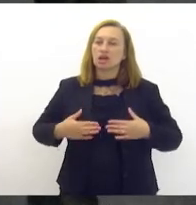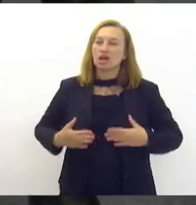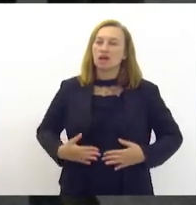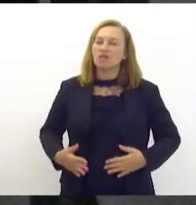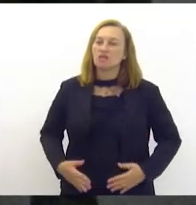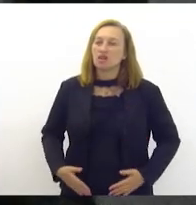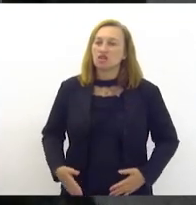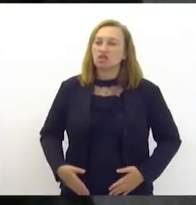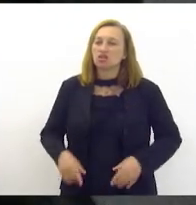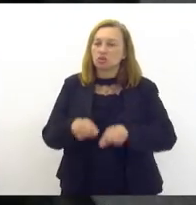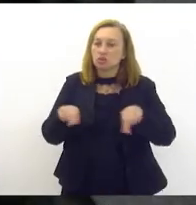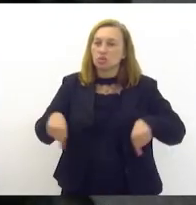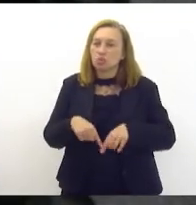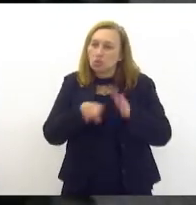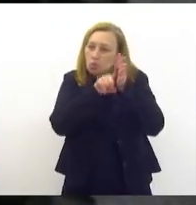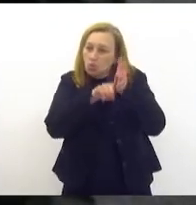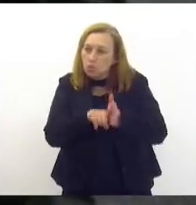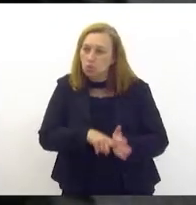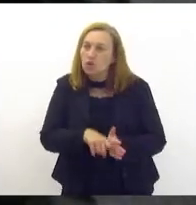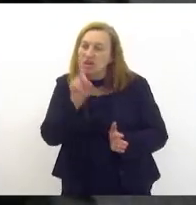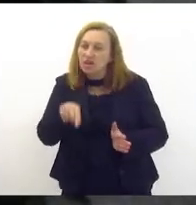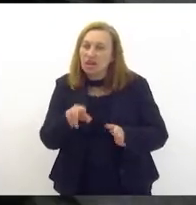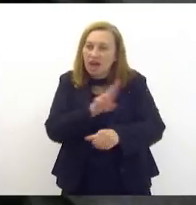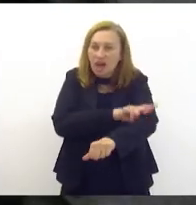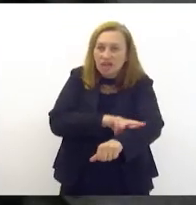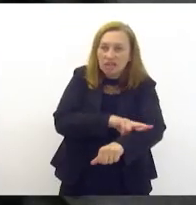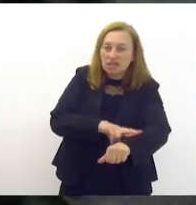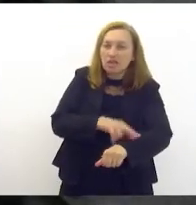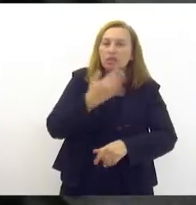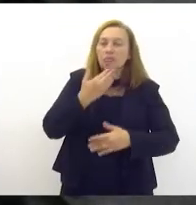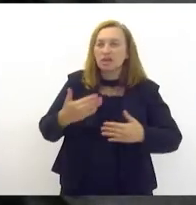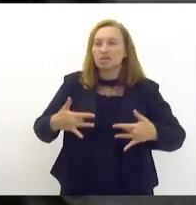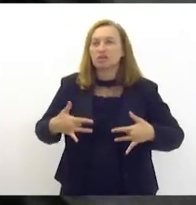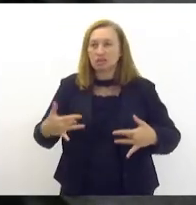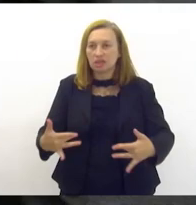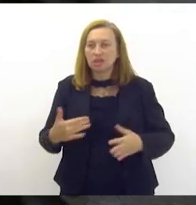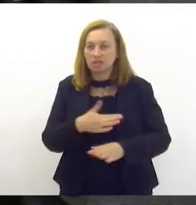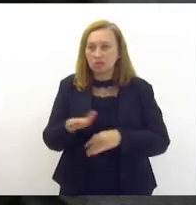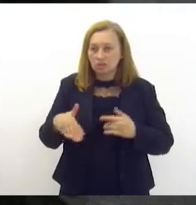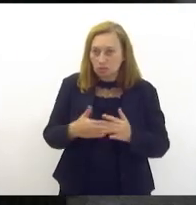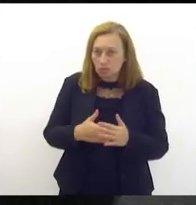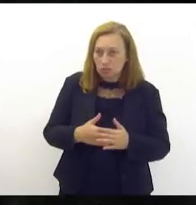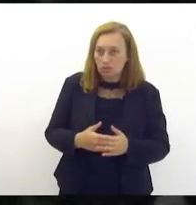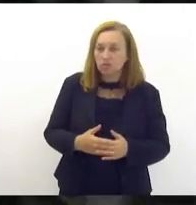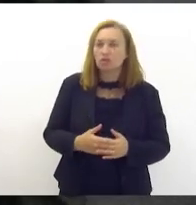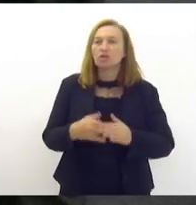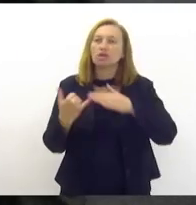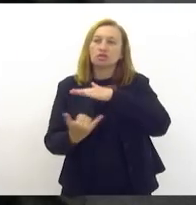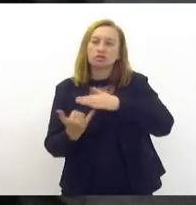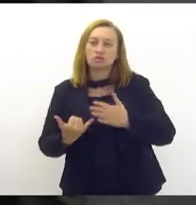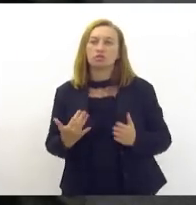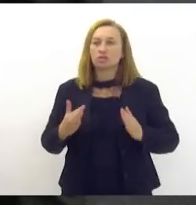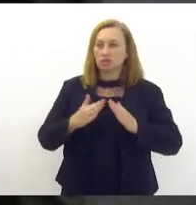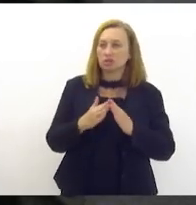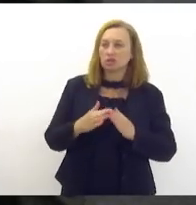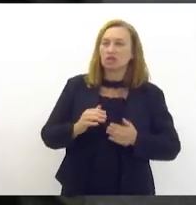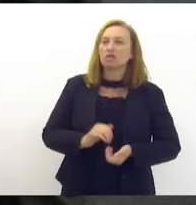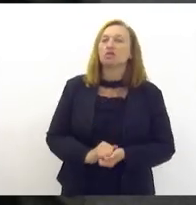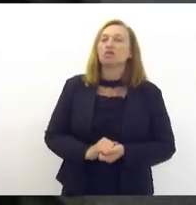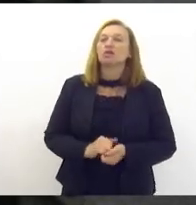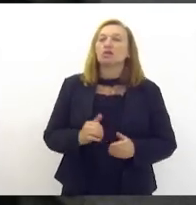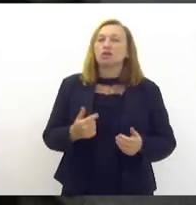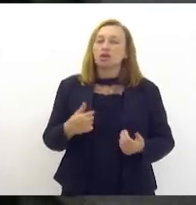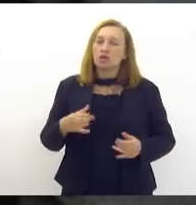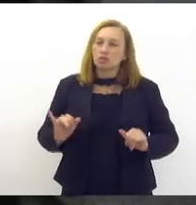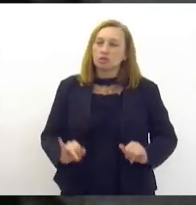que nada mais é do que uma revista racista, e peço a solidariedade dos pares e a solidariedade institucional dessa casa frente ao que eu